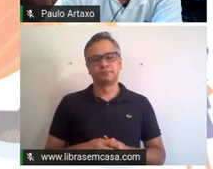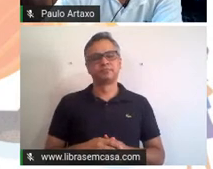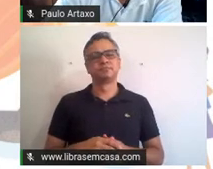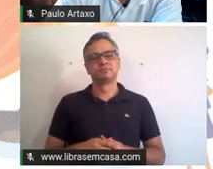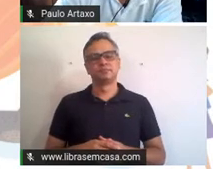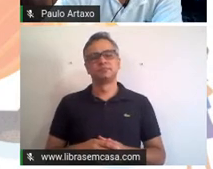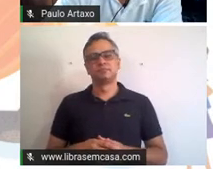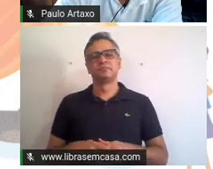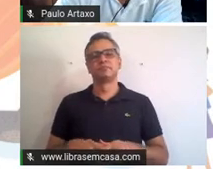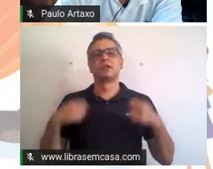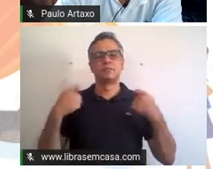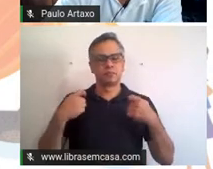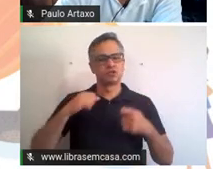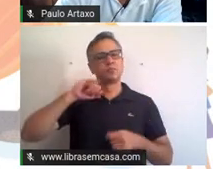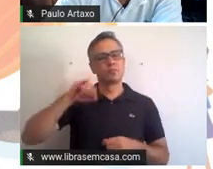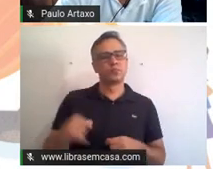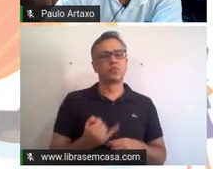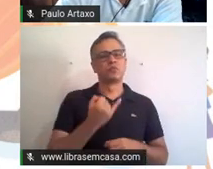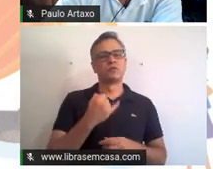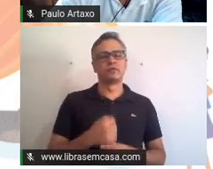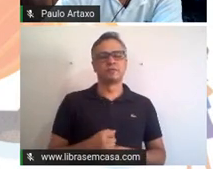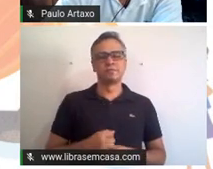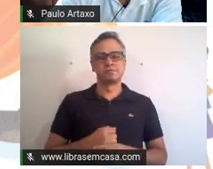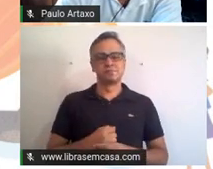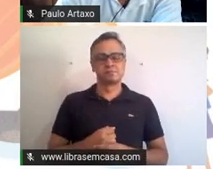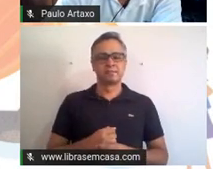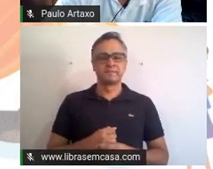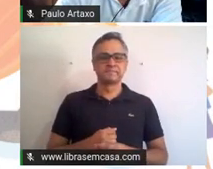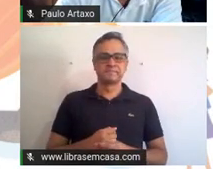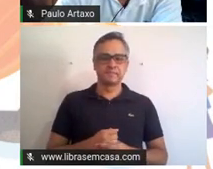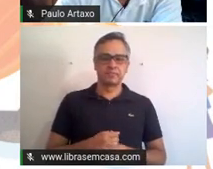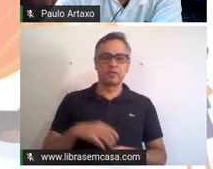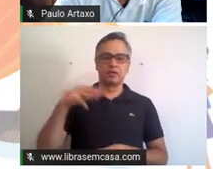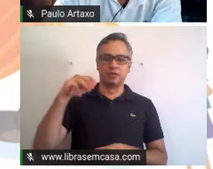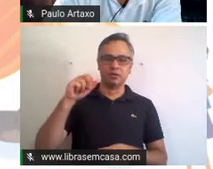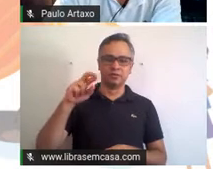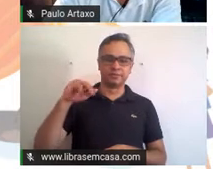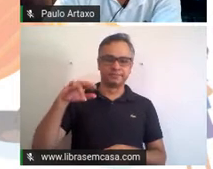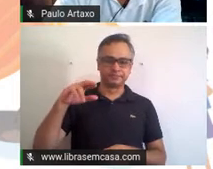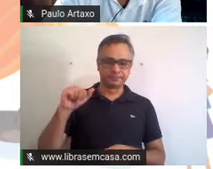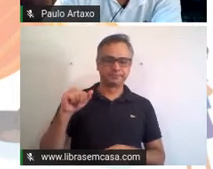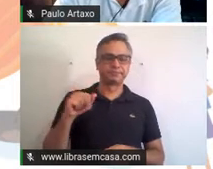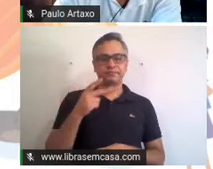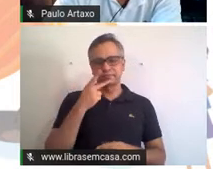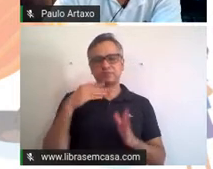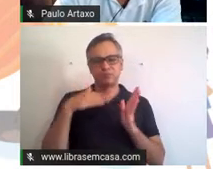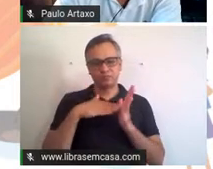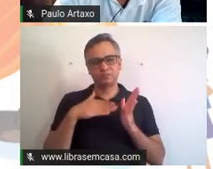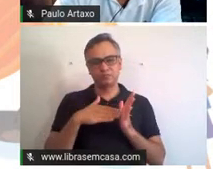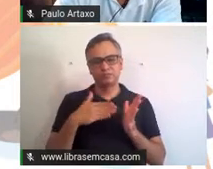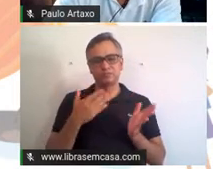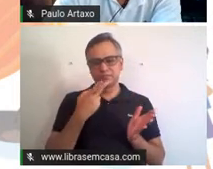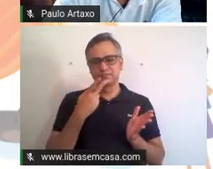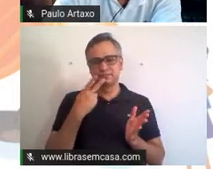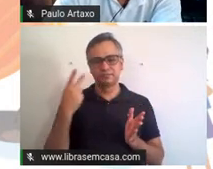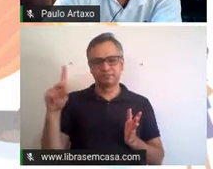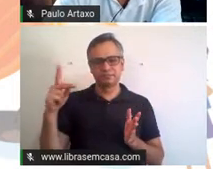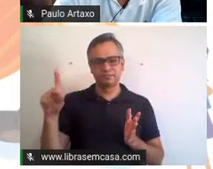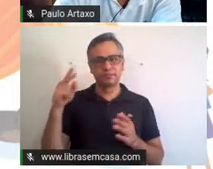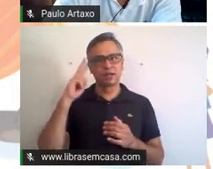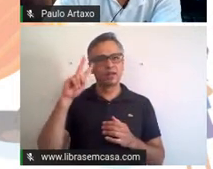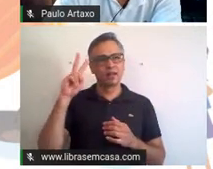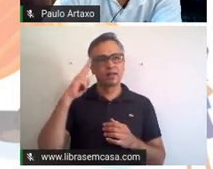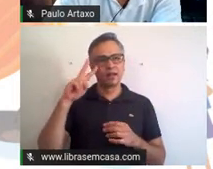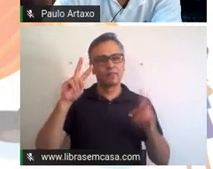gente precisa aproveitar isso. Enquanto a Marina estava fazendo essa última fala dela, lembrei de uma